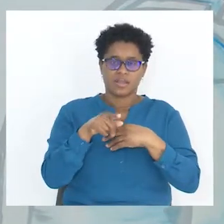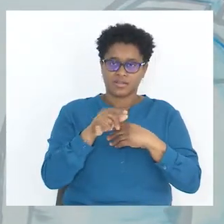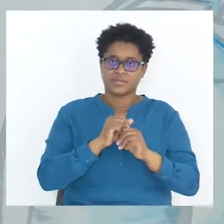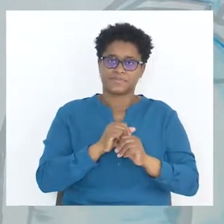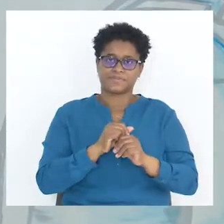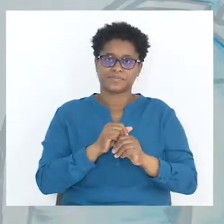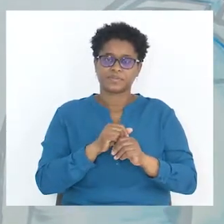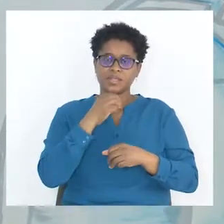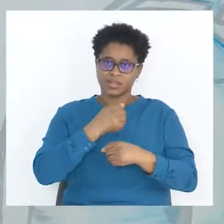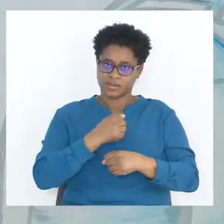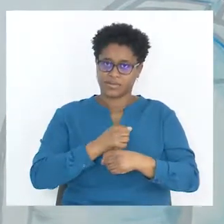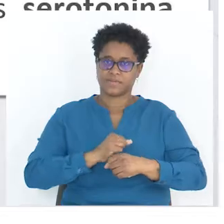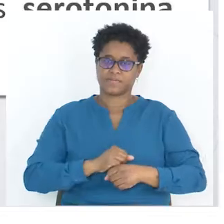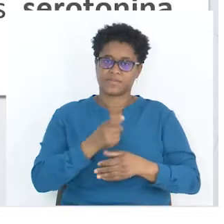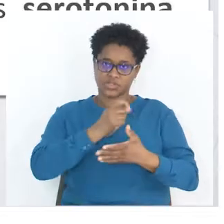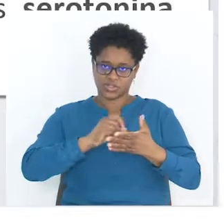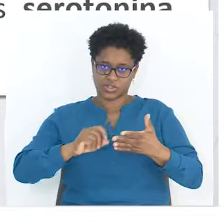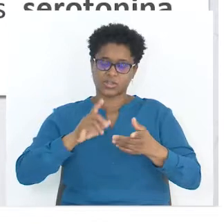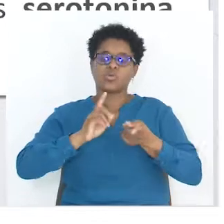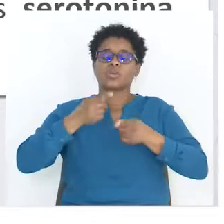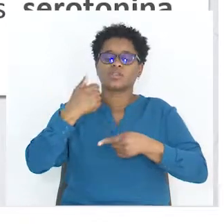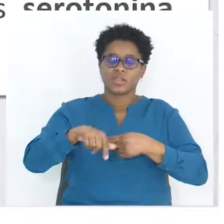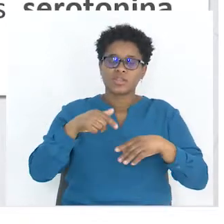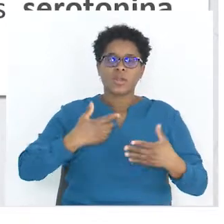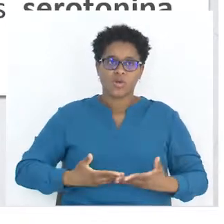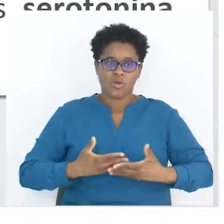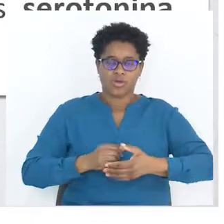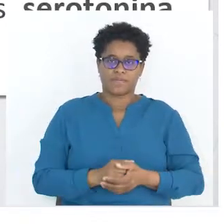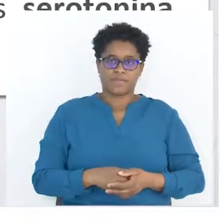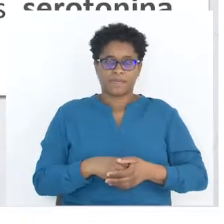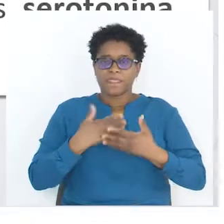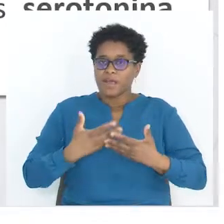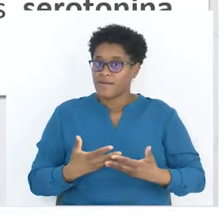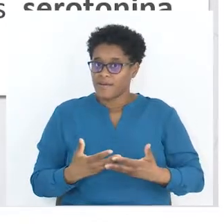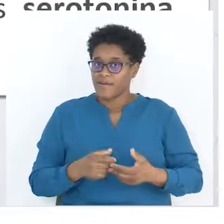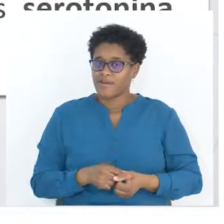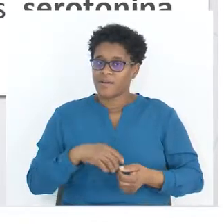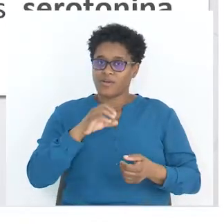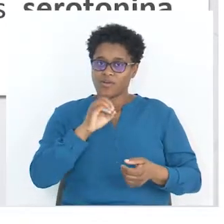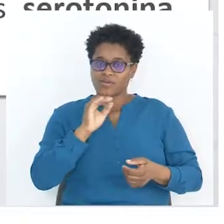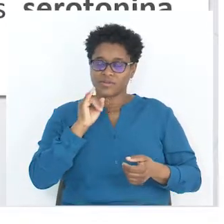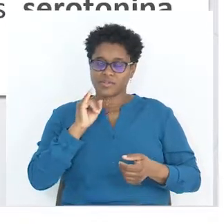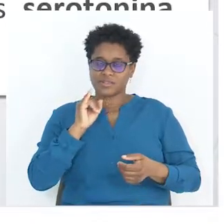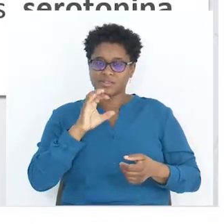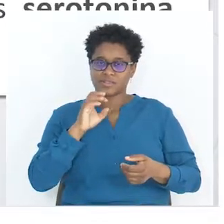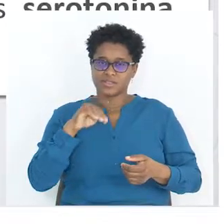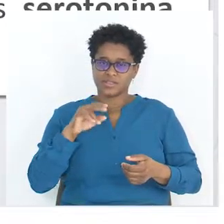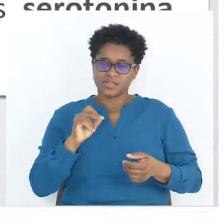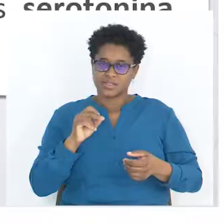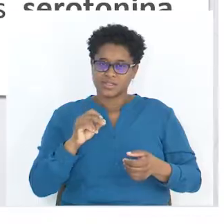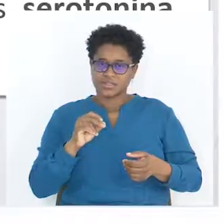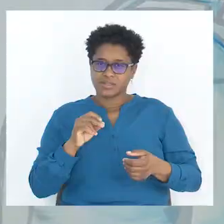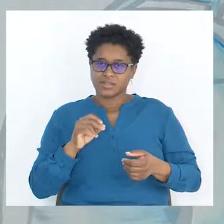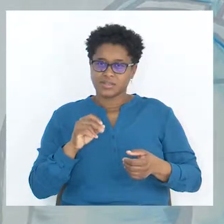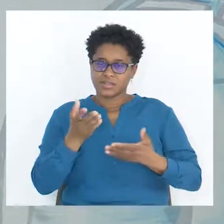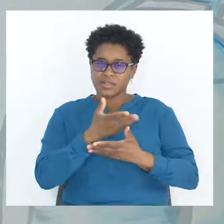essa produção. O que é que temos agora? Agora, a oficina da redação.